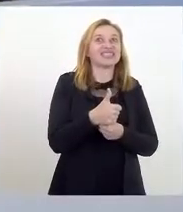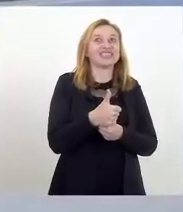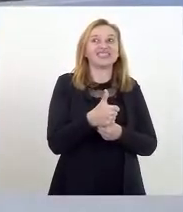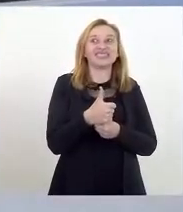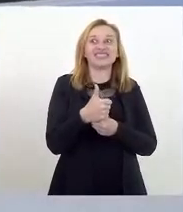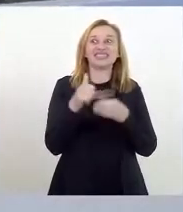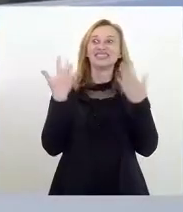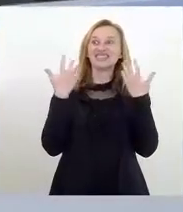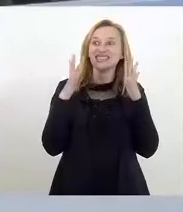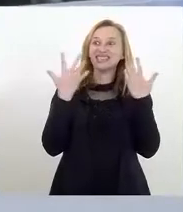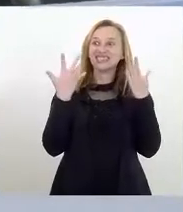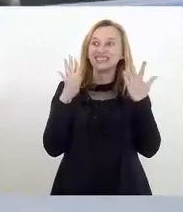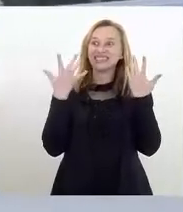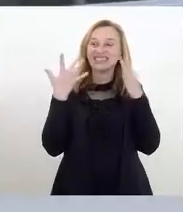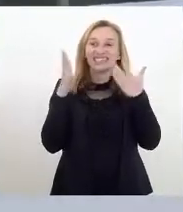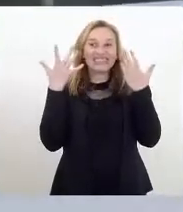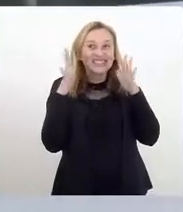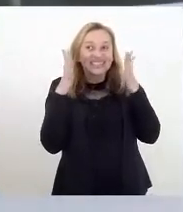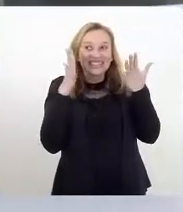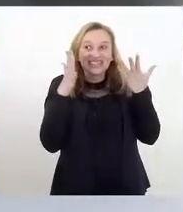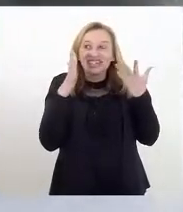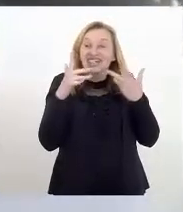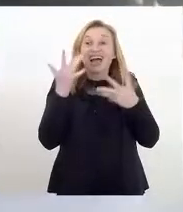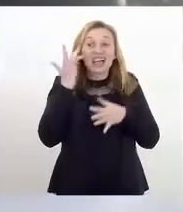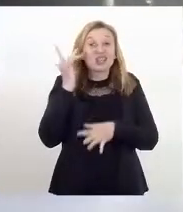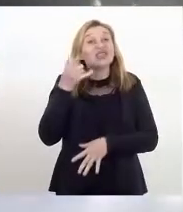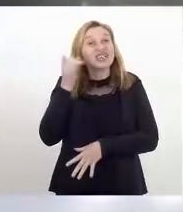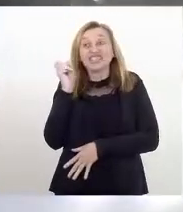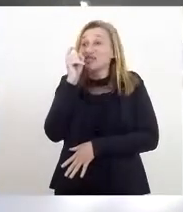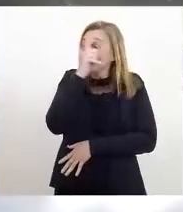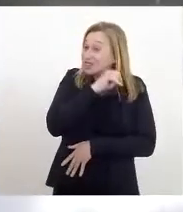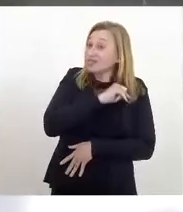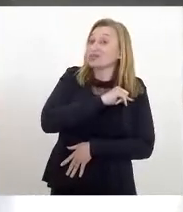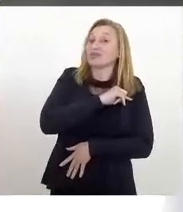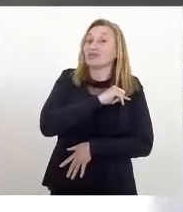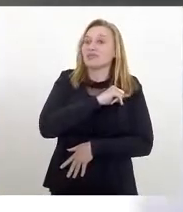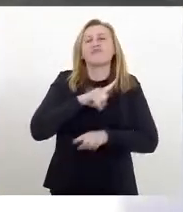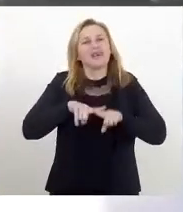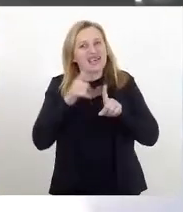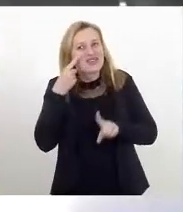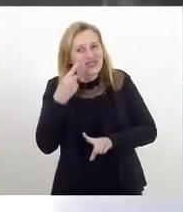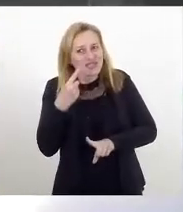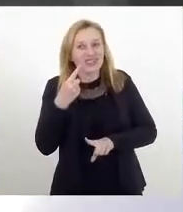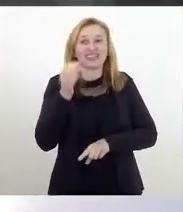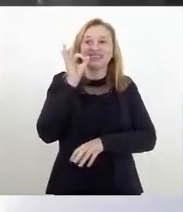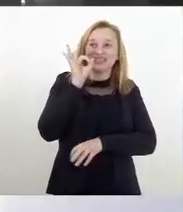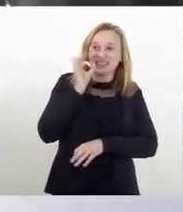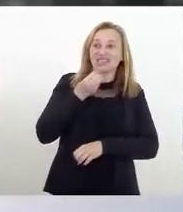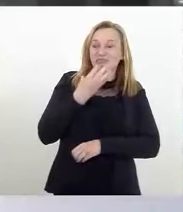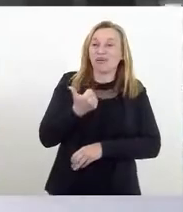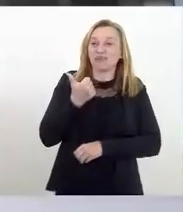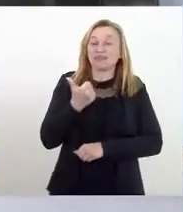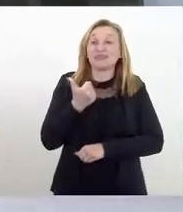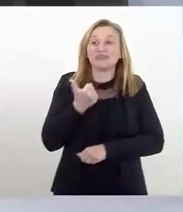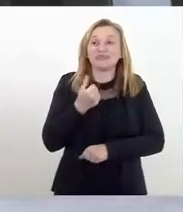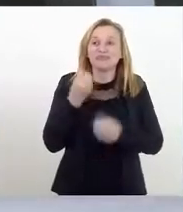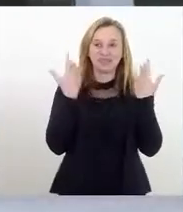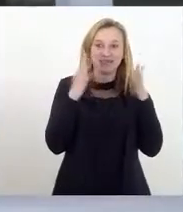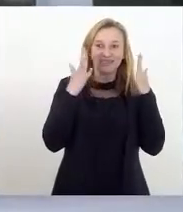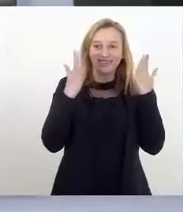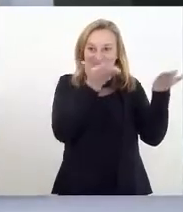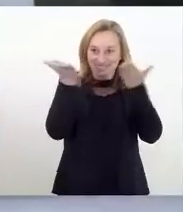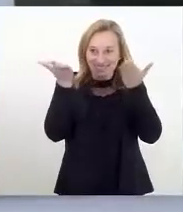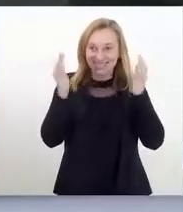vibrando aqui, porque isso, a gente achou que seria difícil, mas já vimos que vai dar certo. Parabéns.